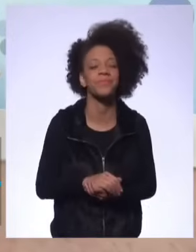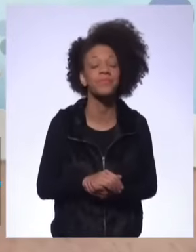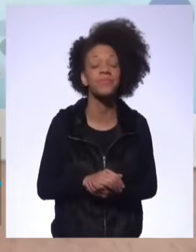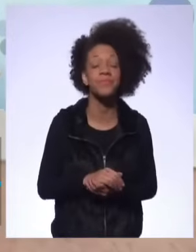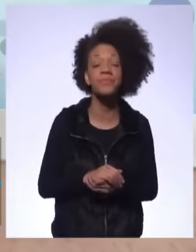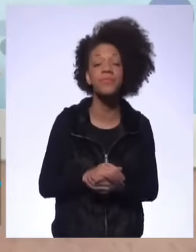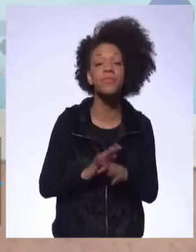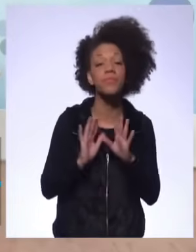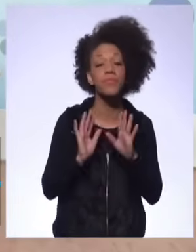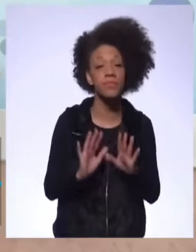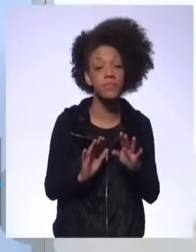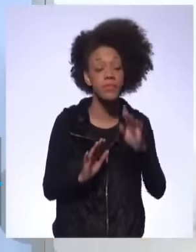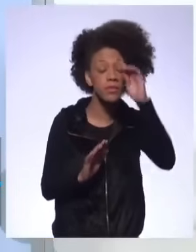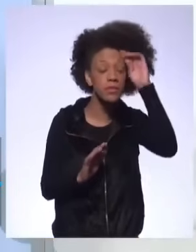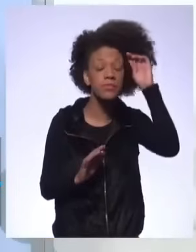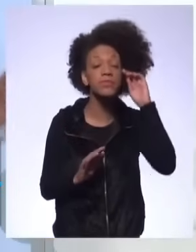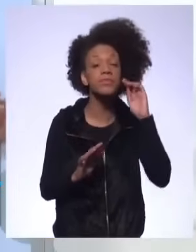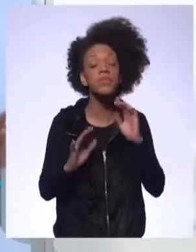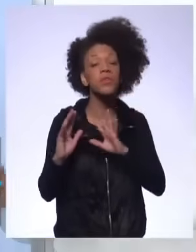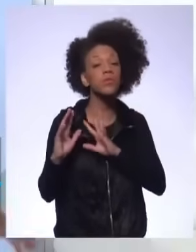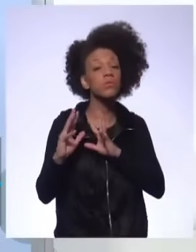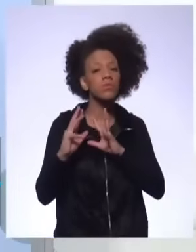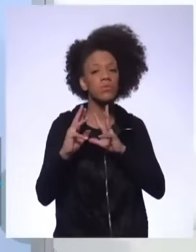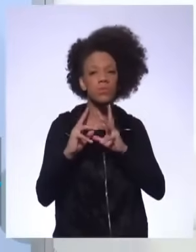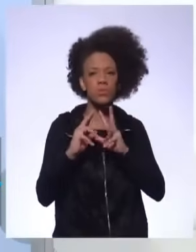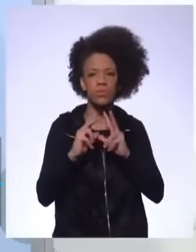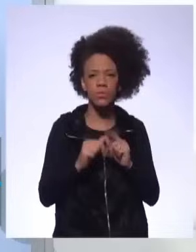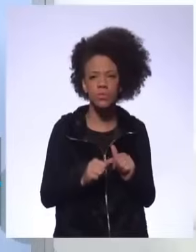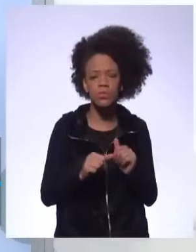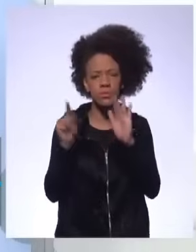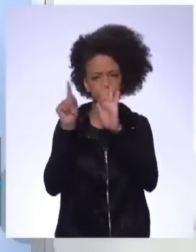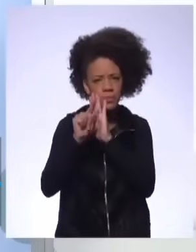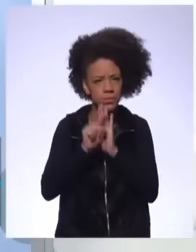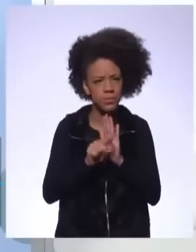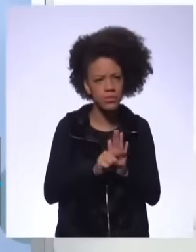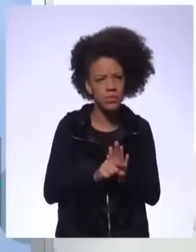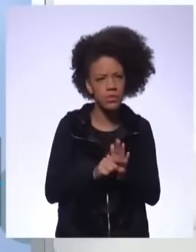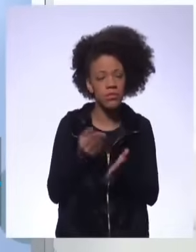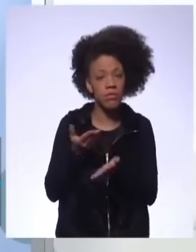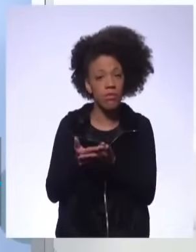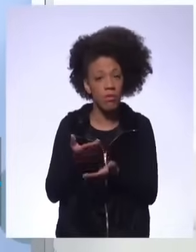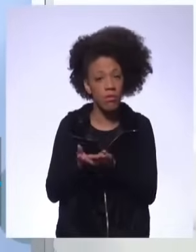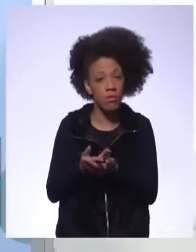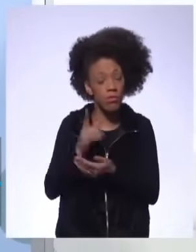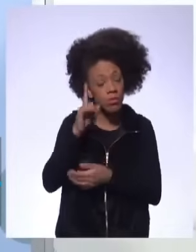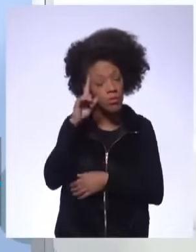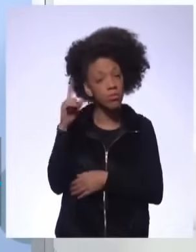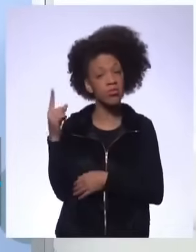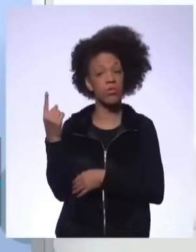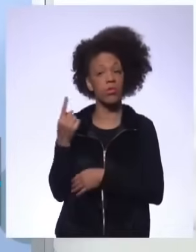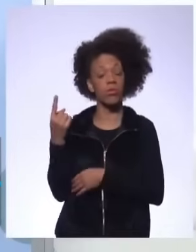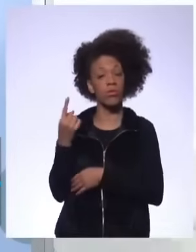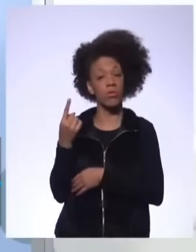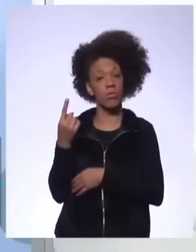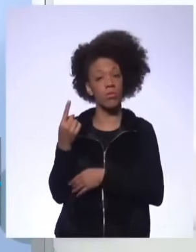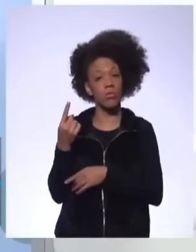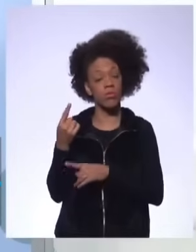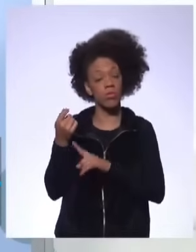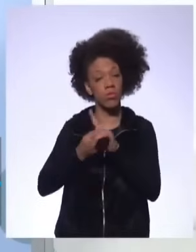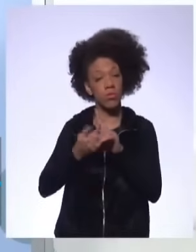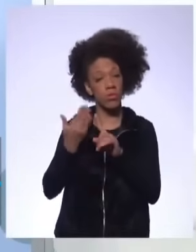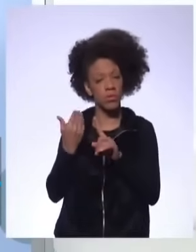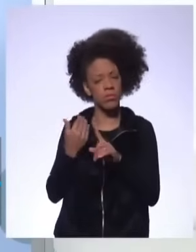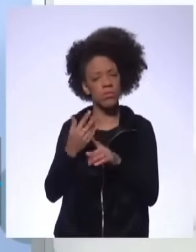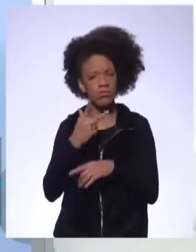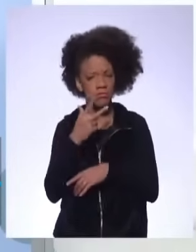certo. Pessoal, ó, então todas essas questões apareceram na aula do dia 11, tá? E a gente achou que valia a pena a